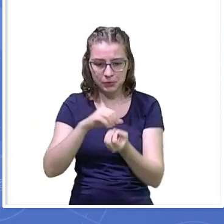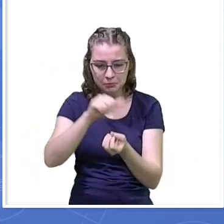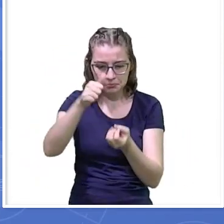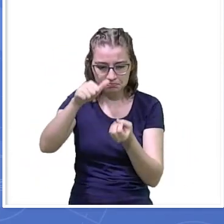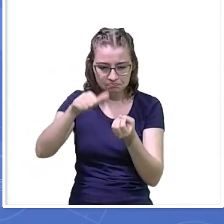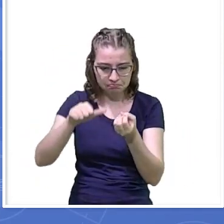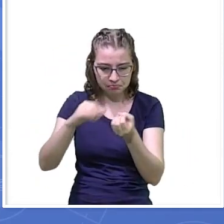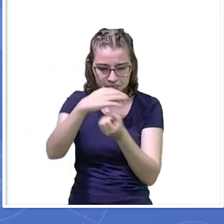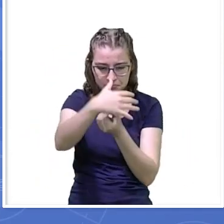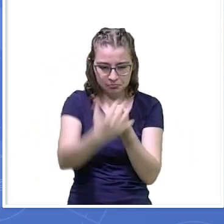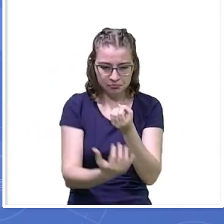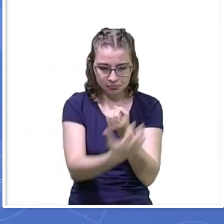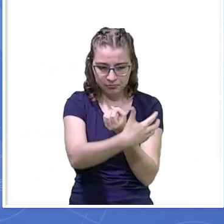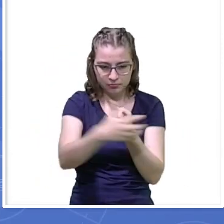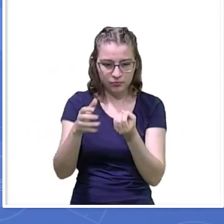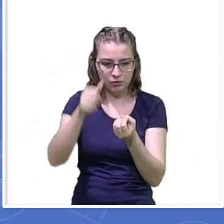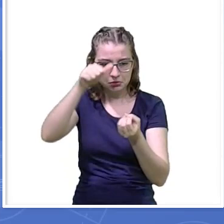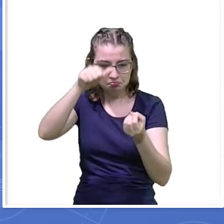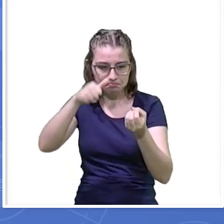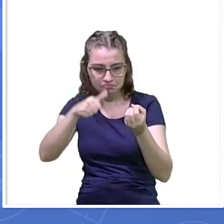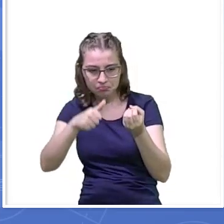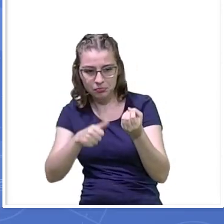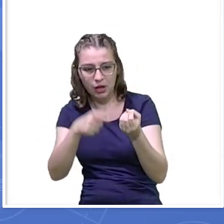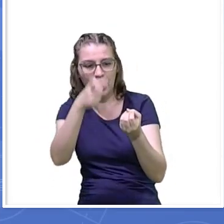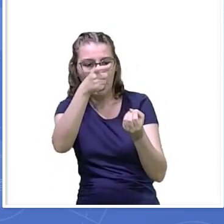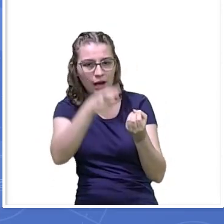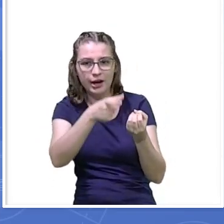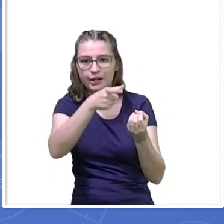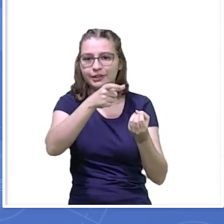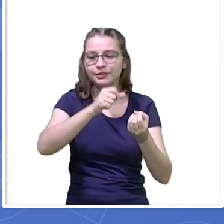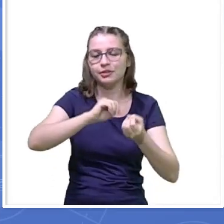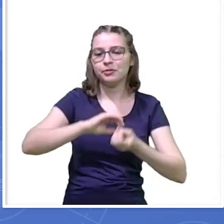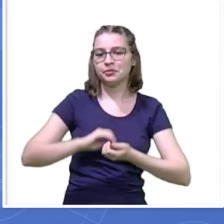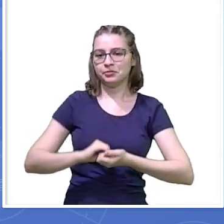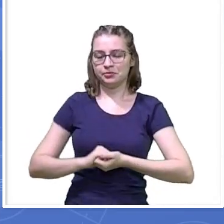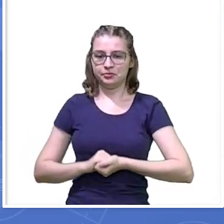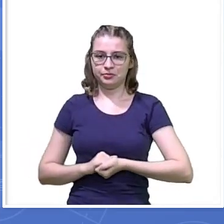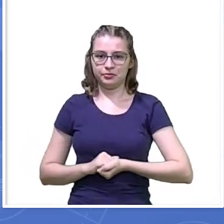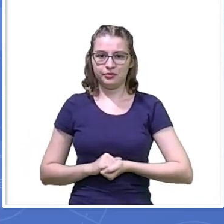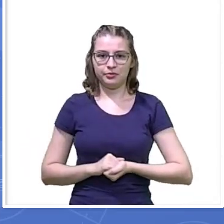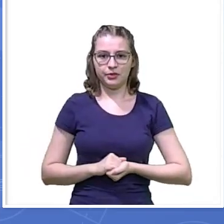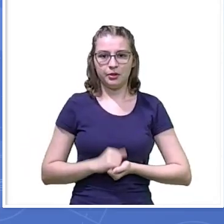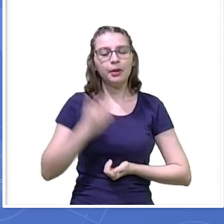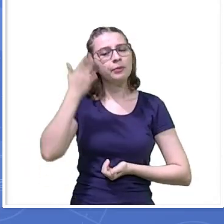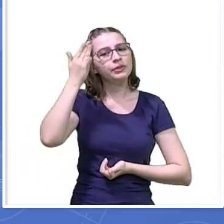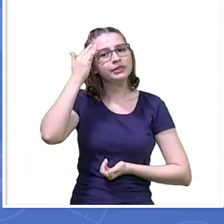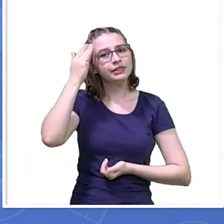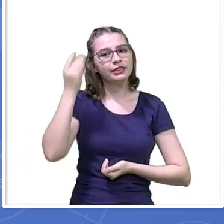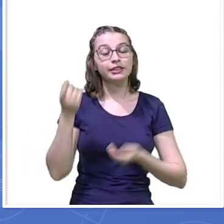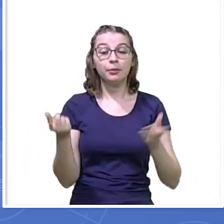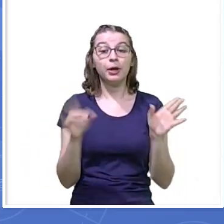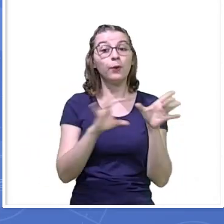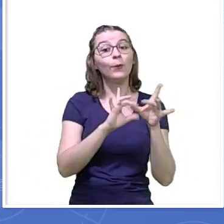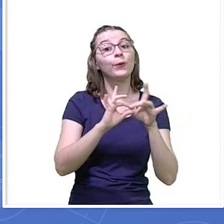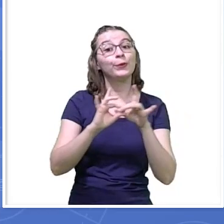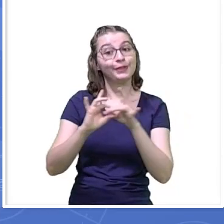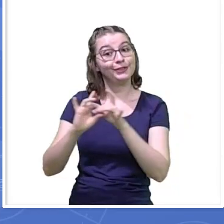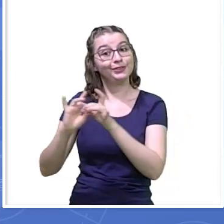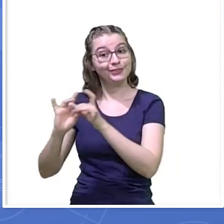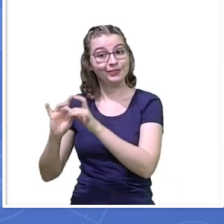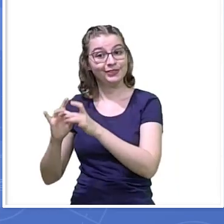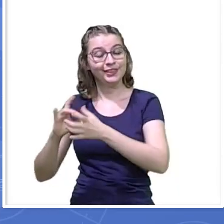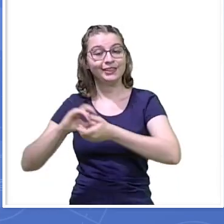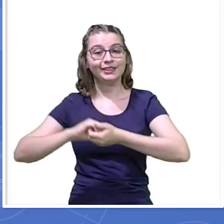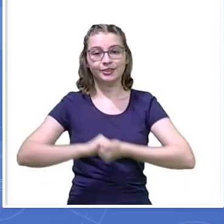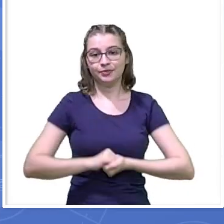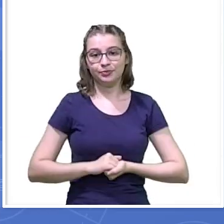aquele fenômeno, para poder entender, aí sim, né, entender o que está acontecendo e tudo mais, até para contextualizar as coisas. Então, o